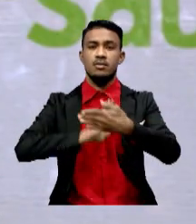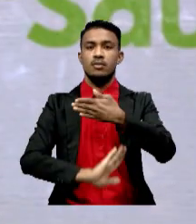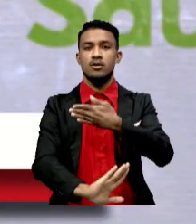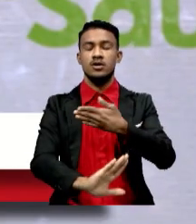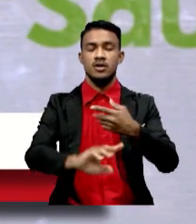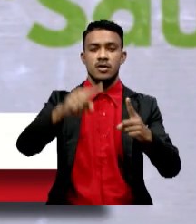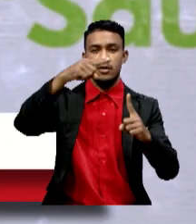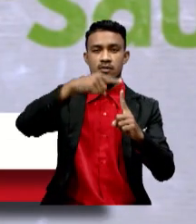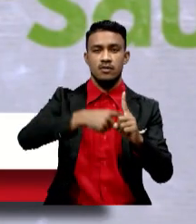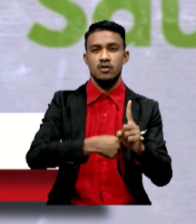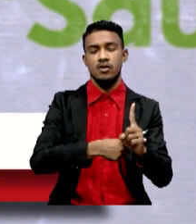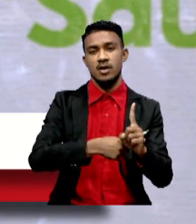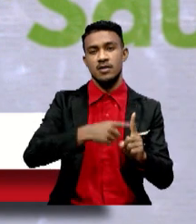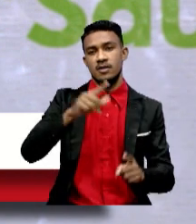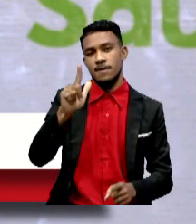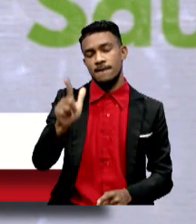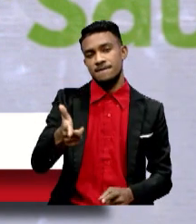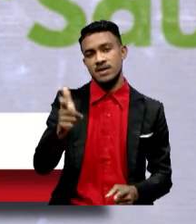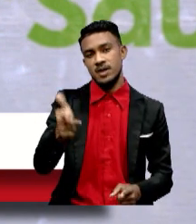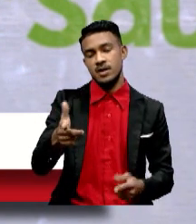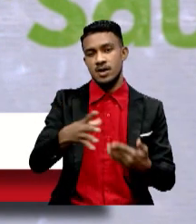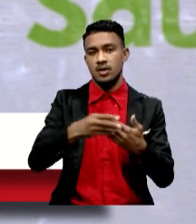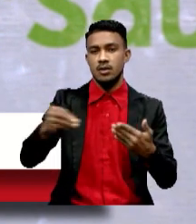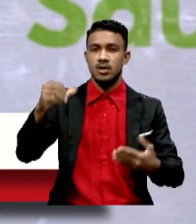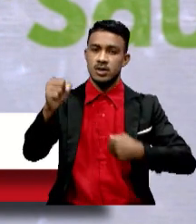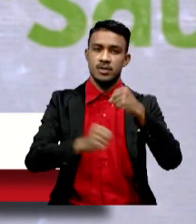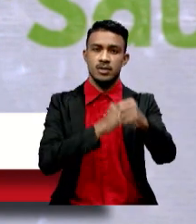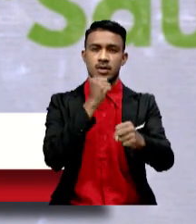fulan $20, totina ira seratis,